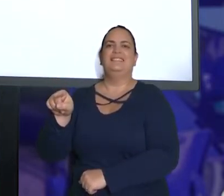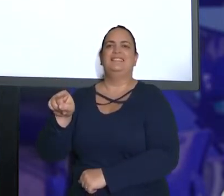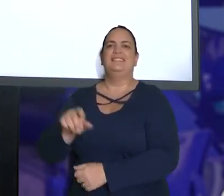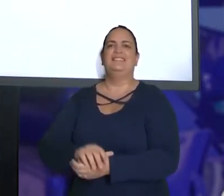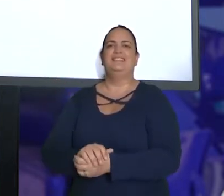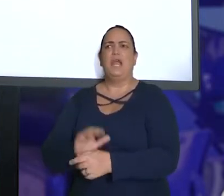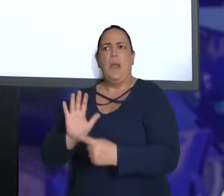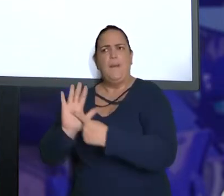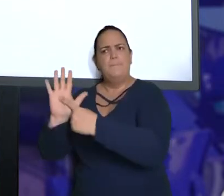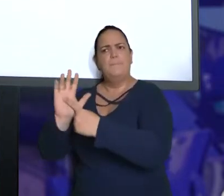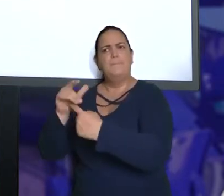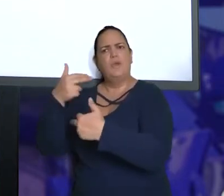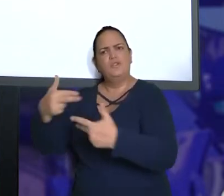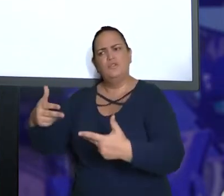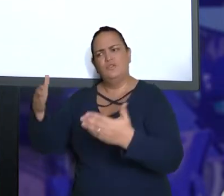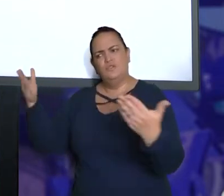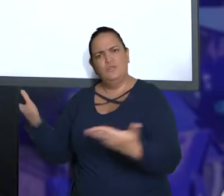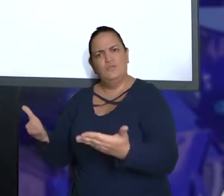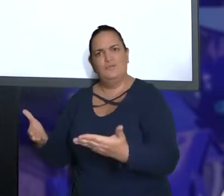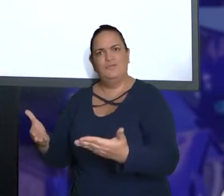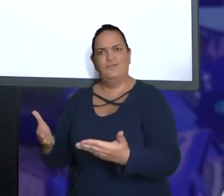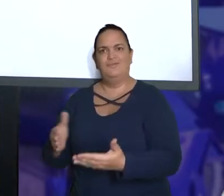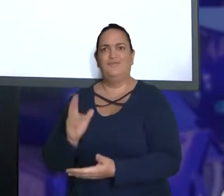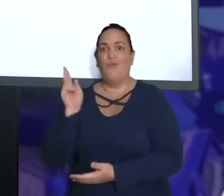com o hoje, mostrando a urgência agora.